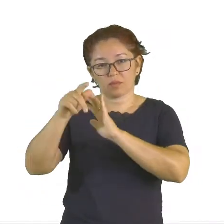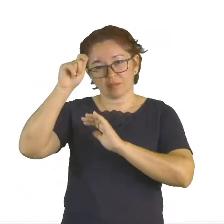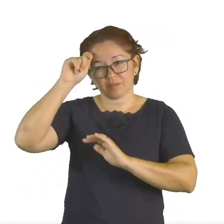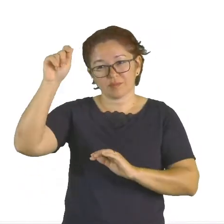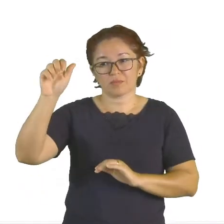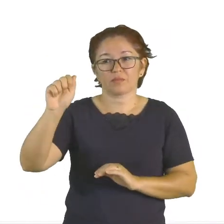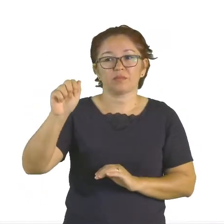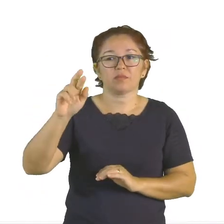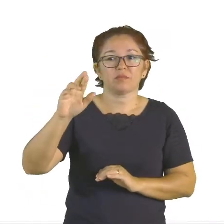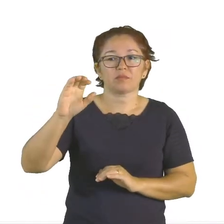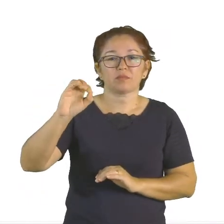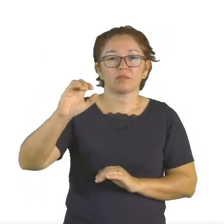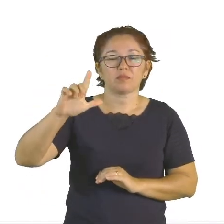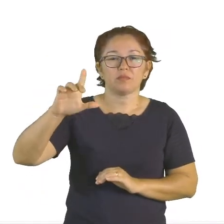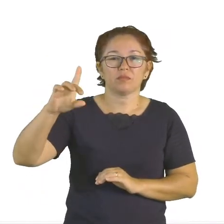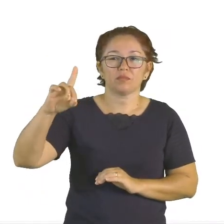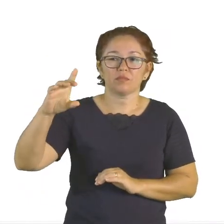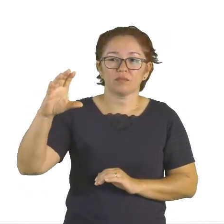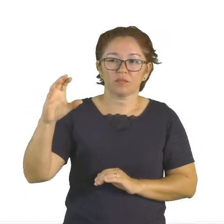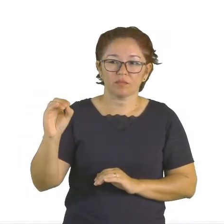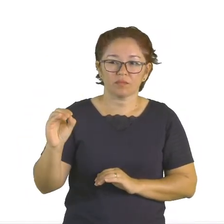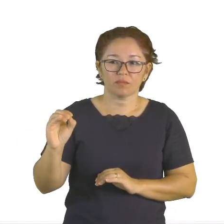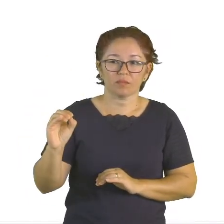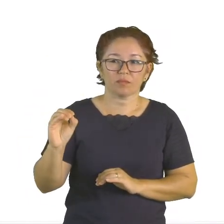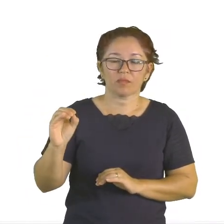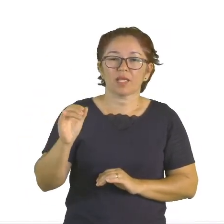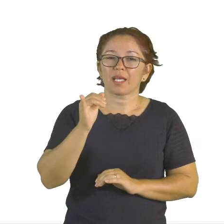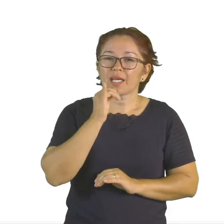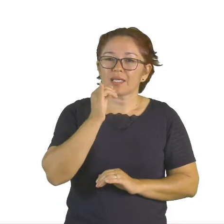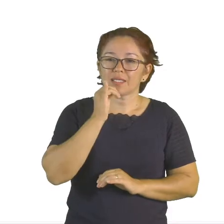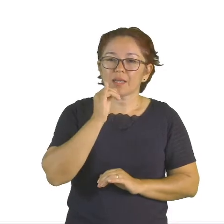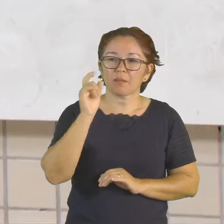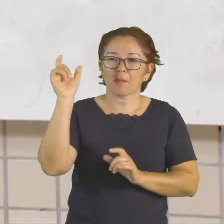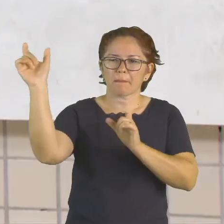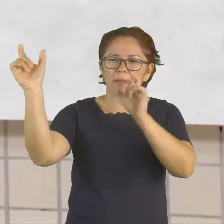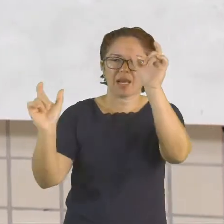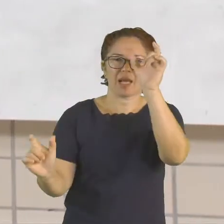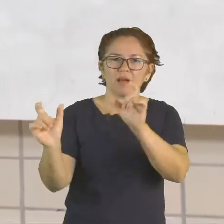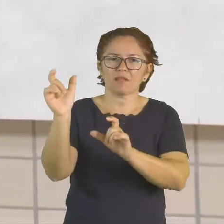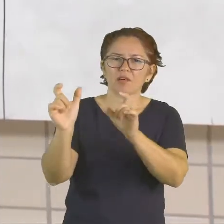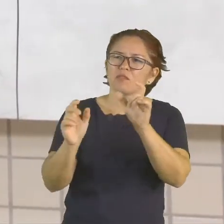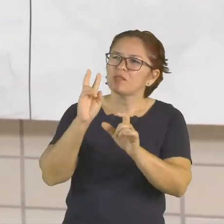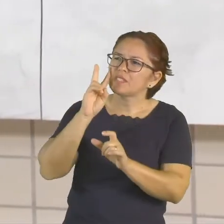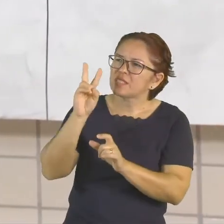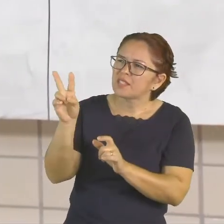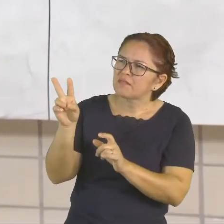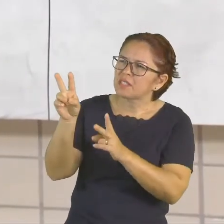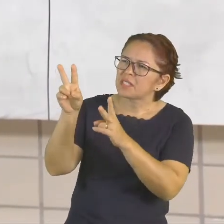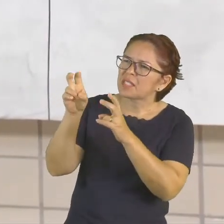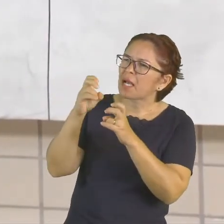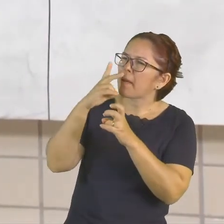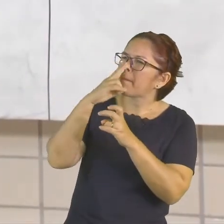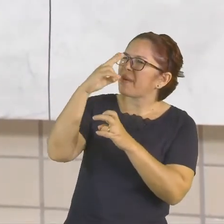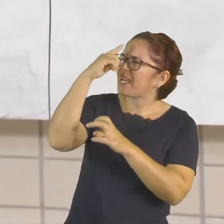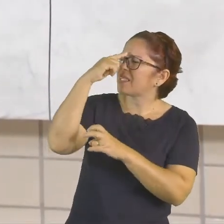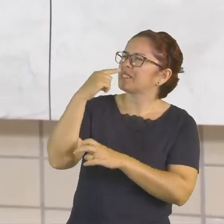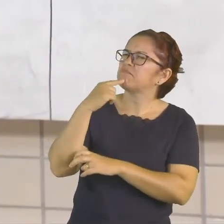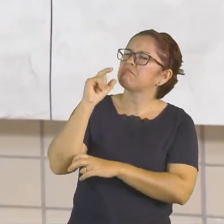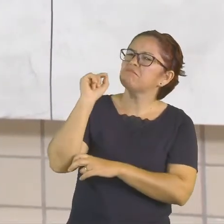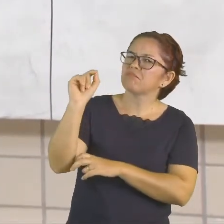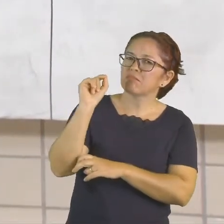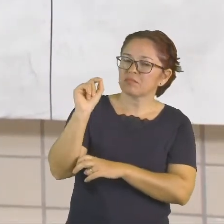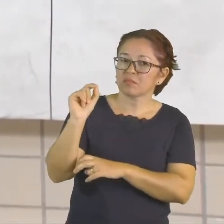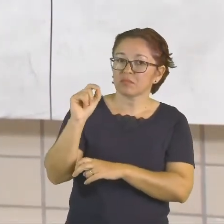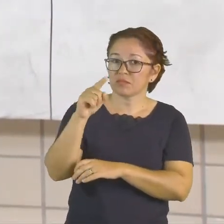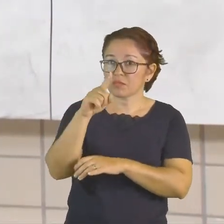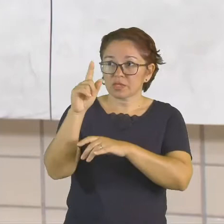imagem você consegue formar a partir da disposição das palavras nesse poema? É uma interpretação, nós já